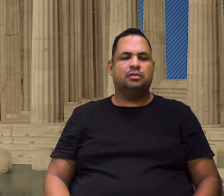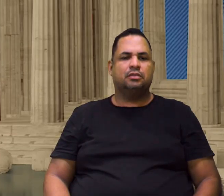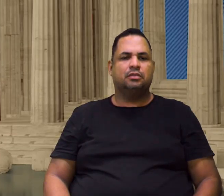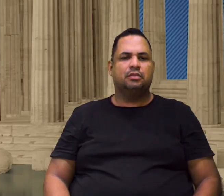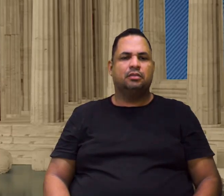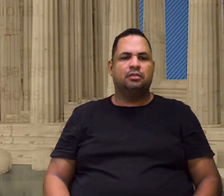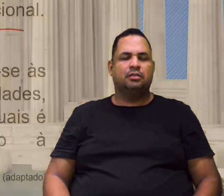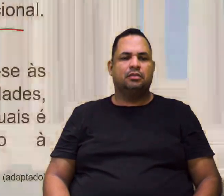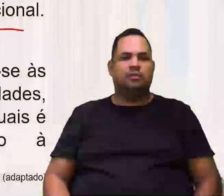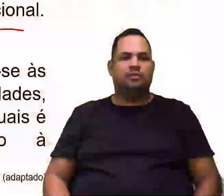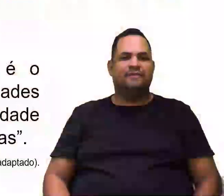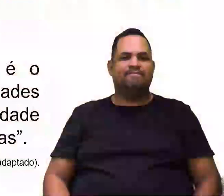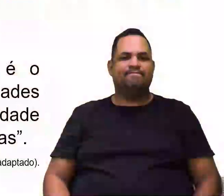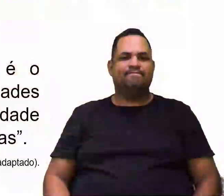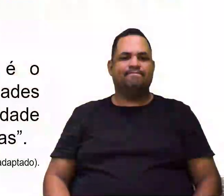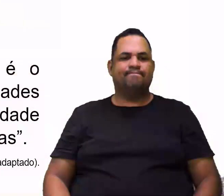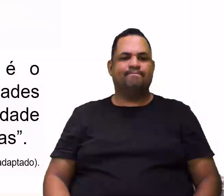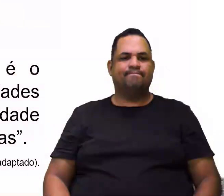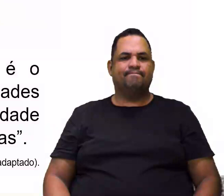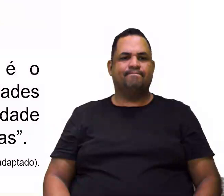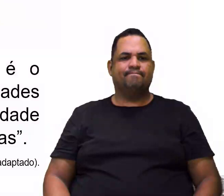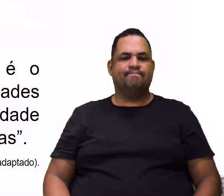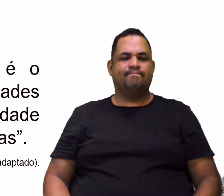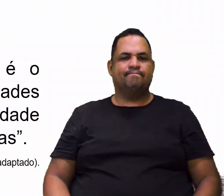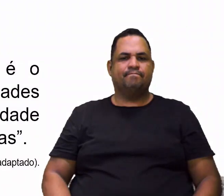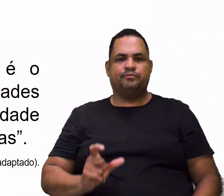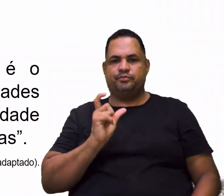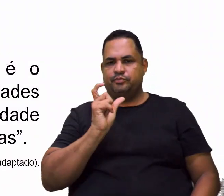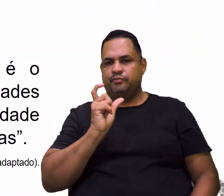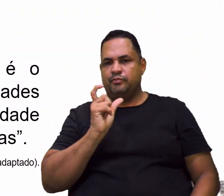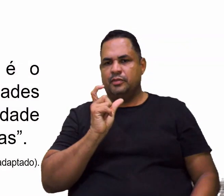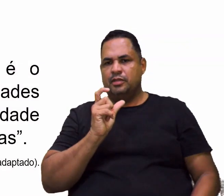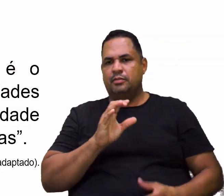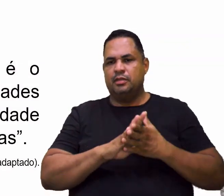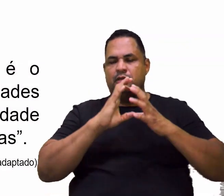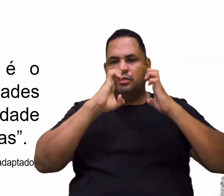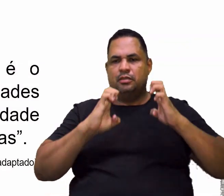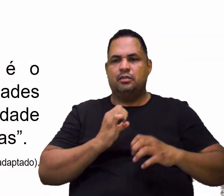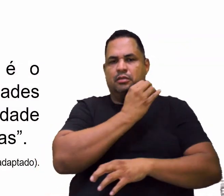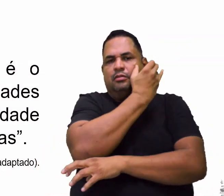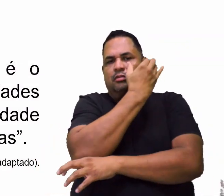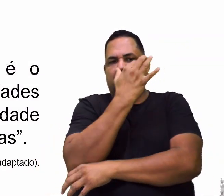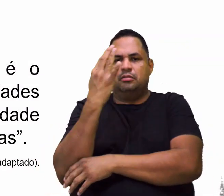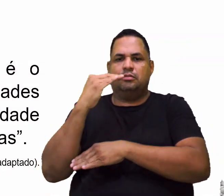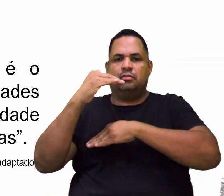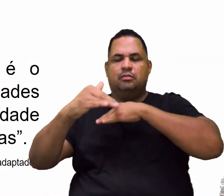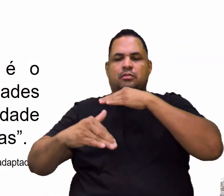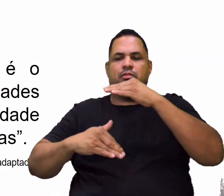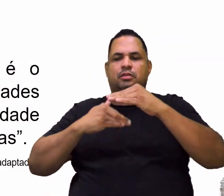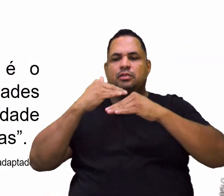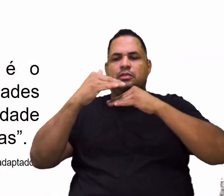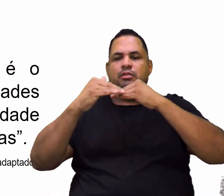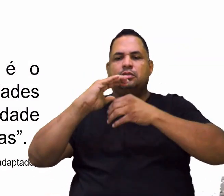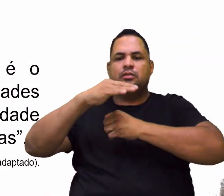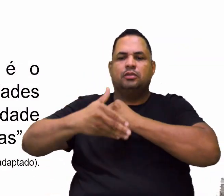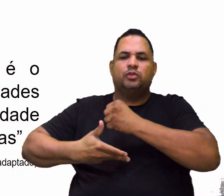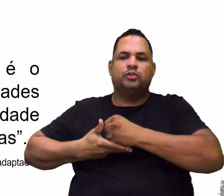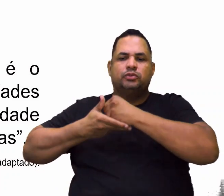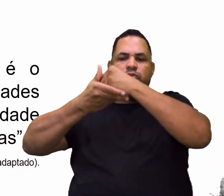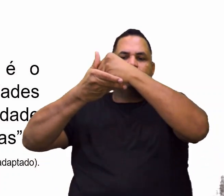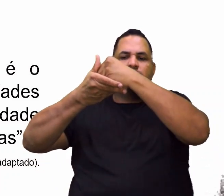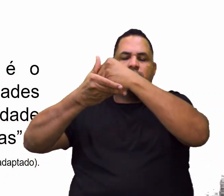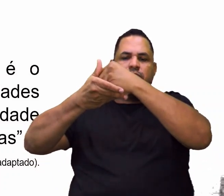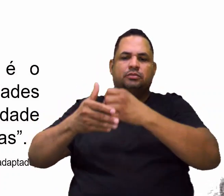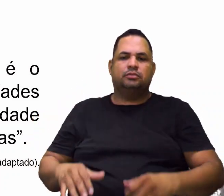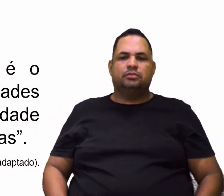lá, continuando, olha aí. A palavra de ordem da ética ambiental é desenvolvimento sustentável. Gente,